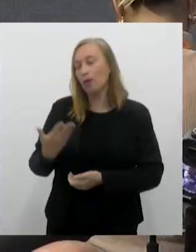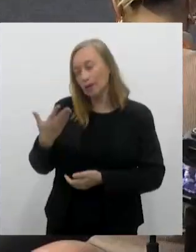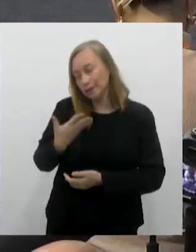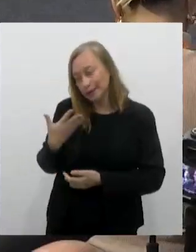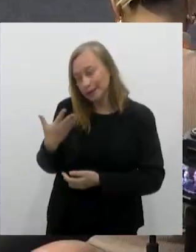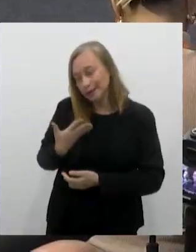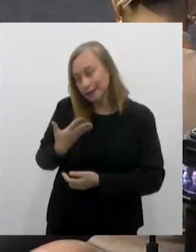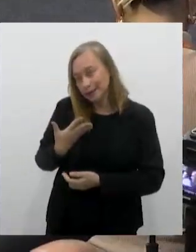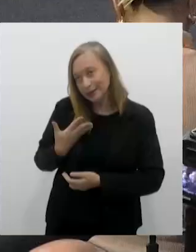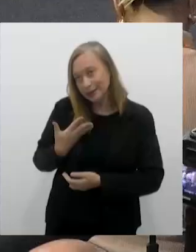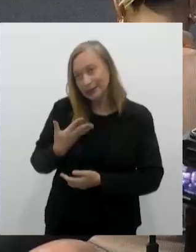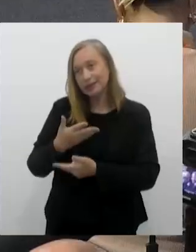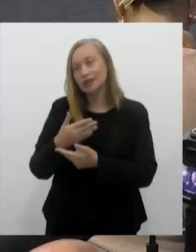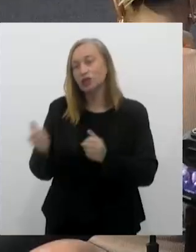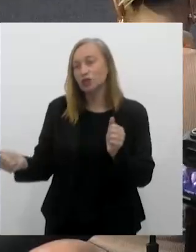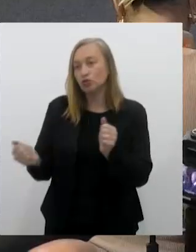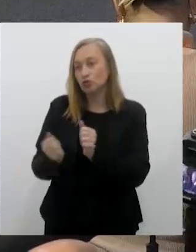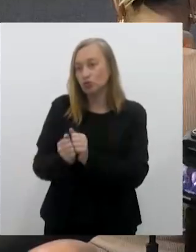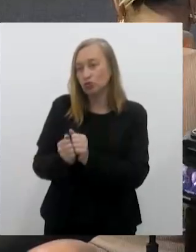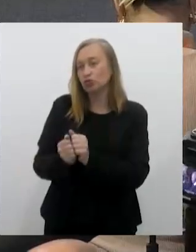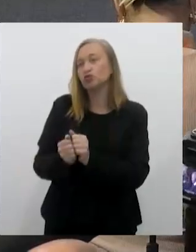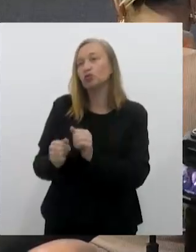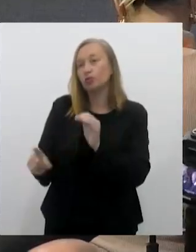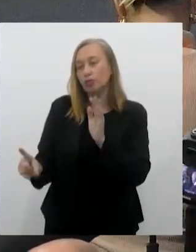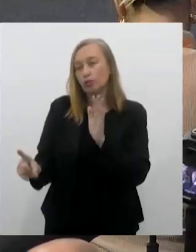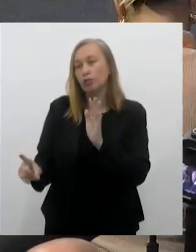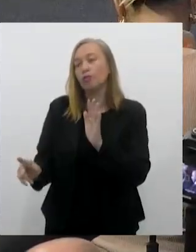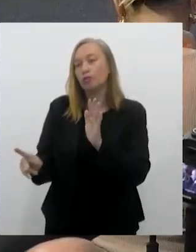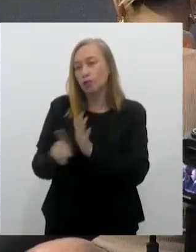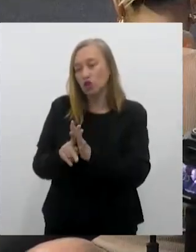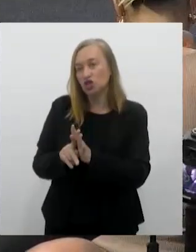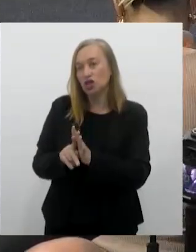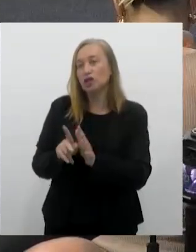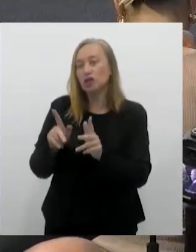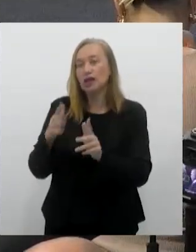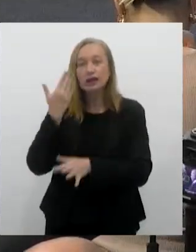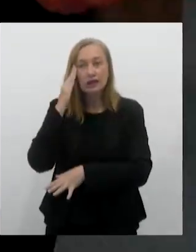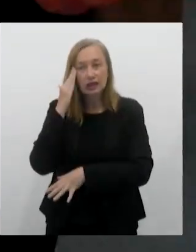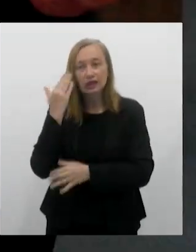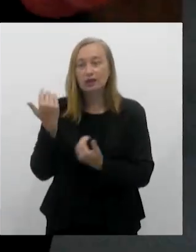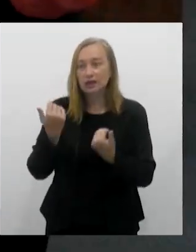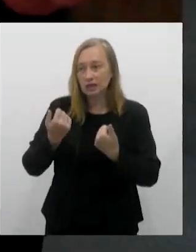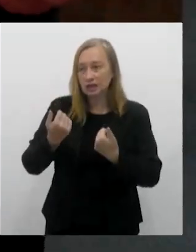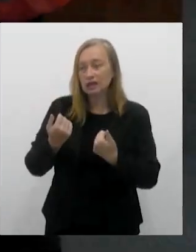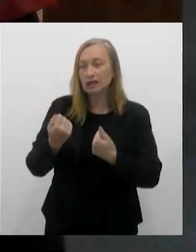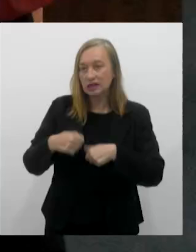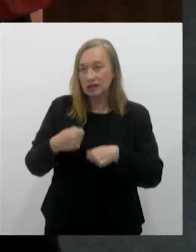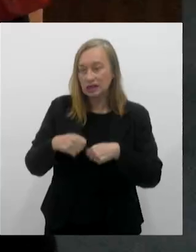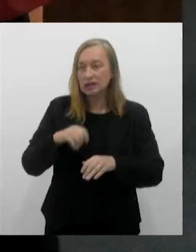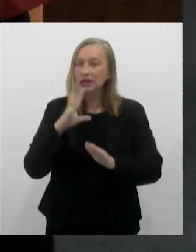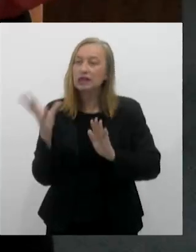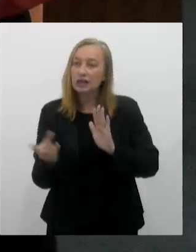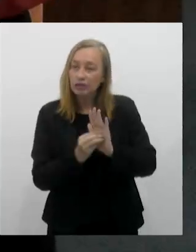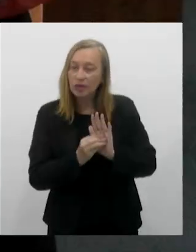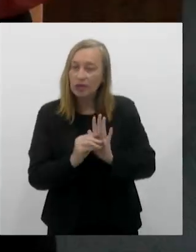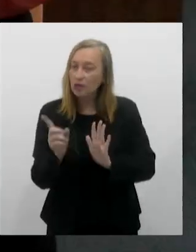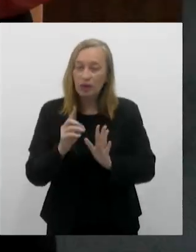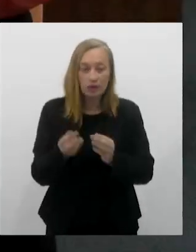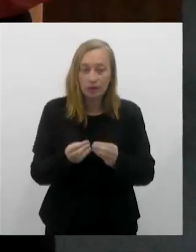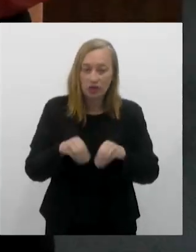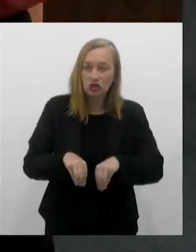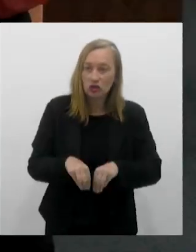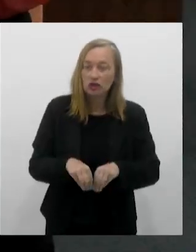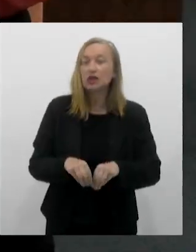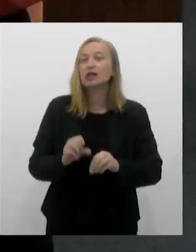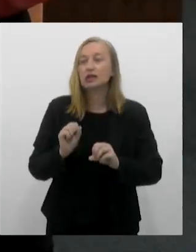companheira, coautora de vários projetos que nós temos e que entendeu a natureza das nossas emendas, que não são de prejudicar, ao